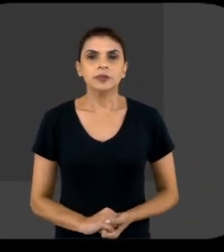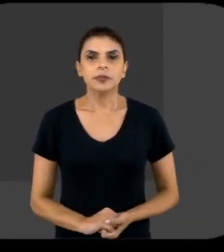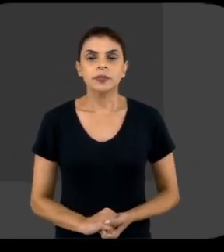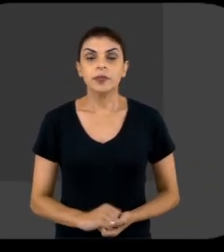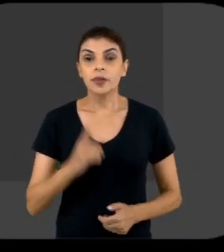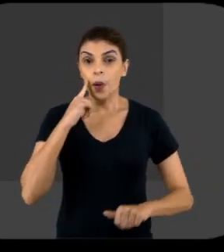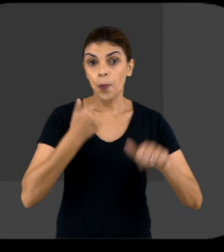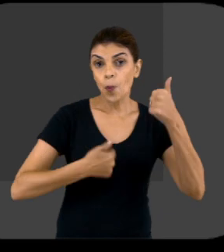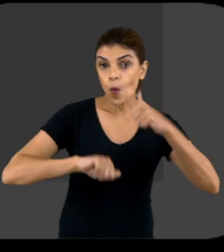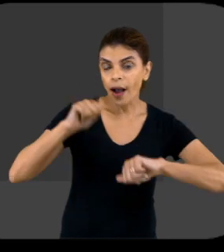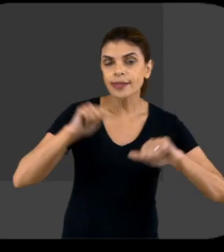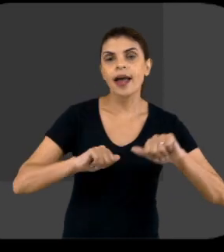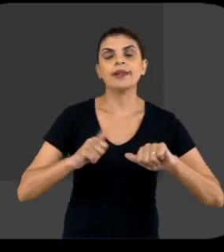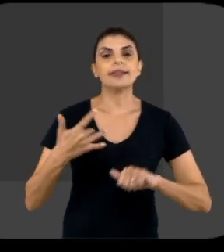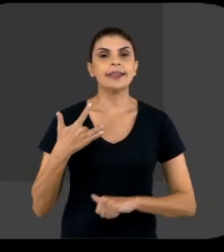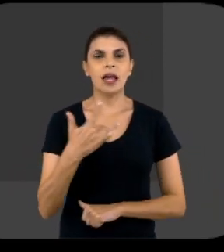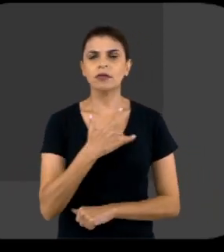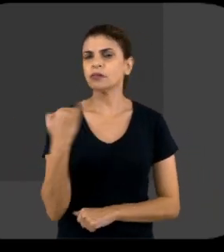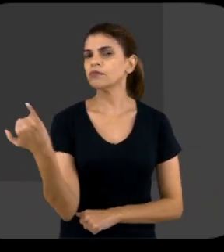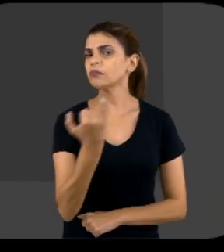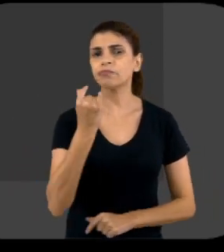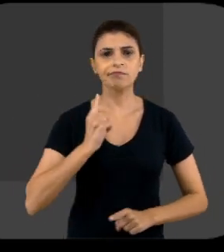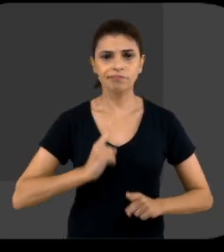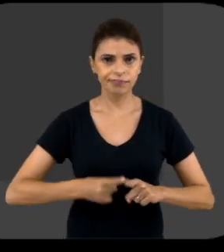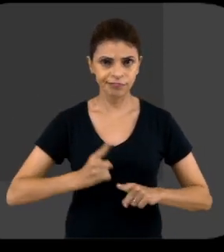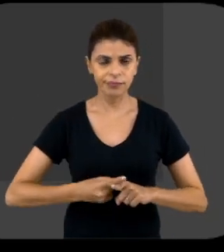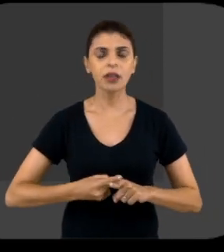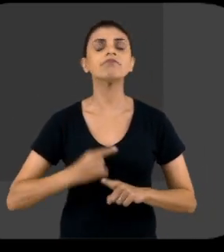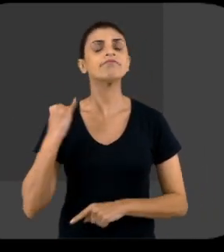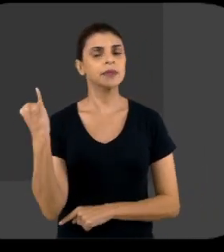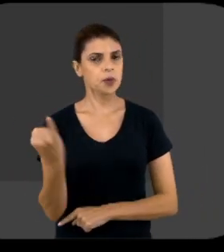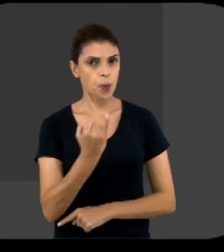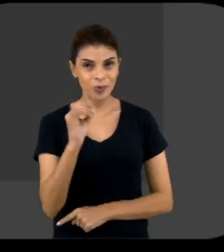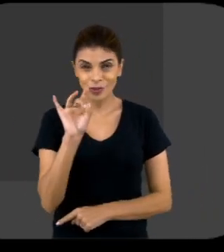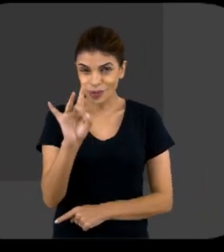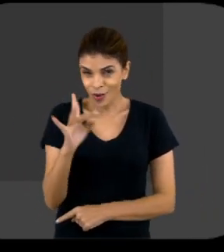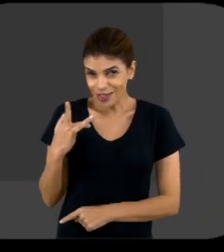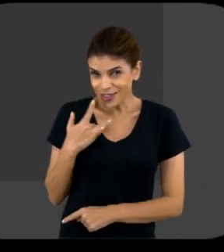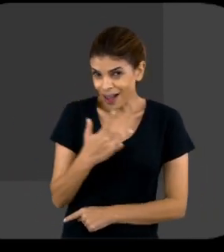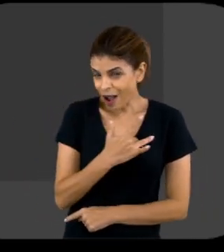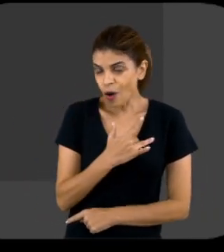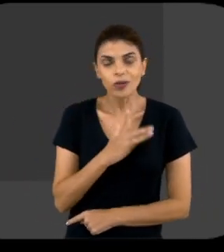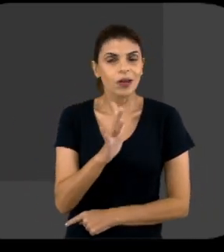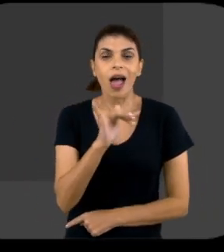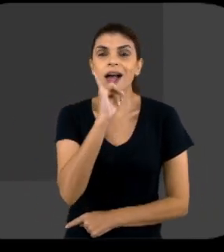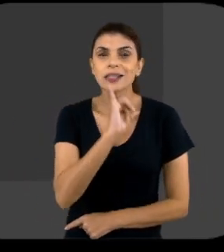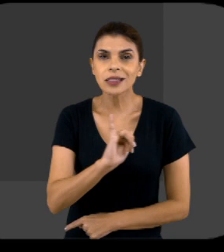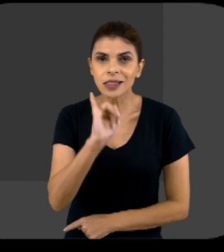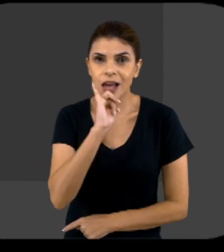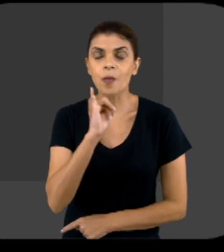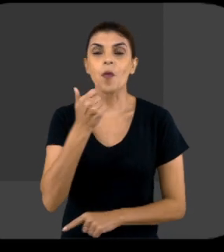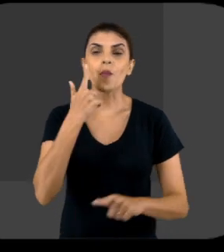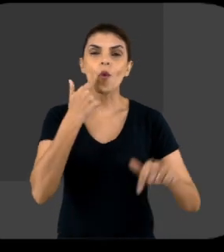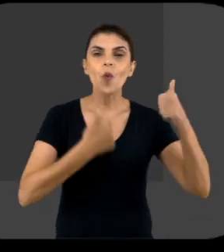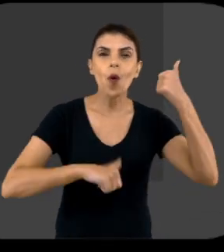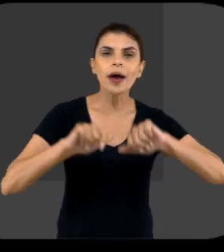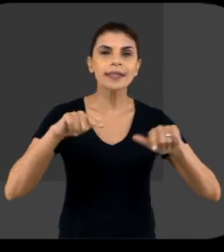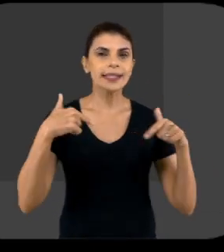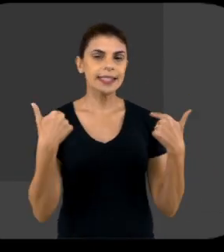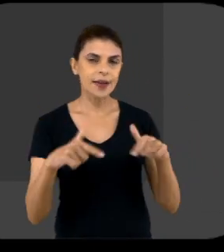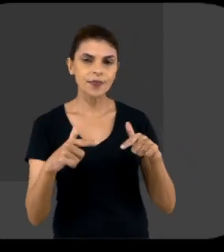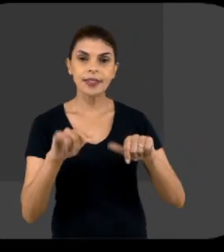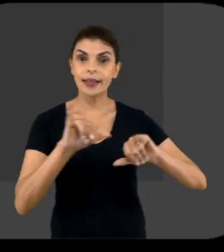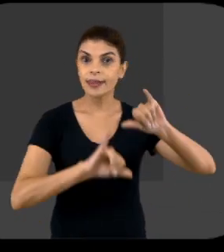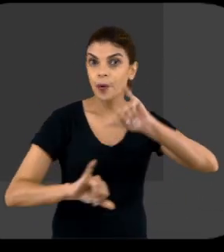Porque a qualidade na saúde ela é importante. Ela é importante e não só na saúde, mas o nosso exemplo é a qualidade